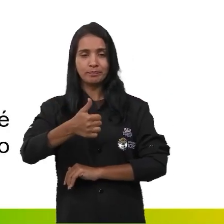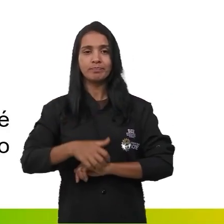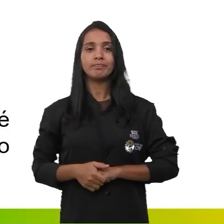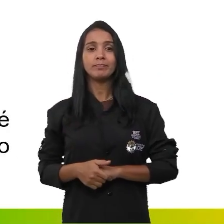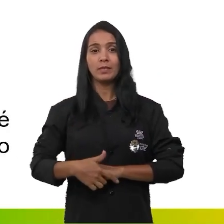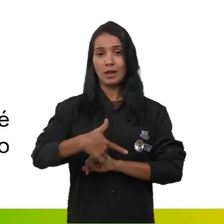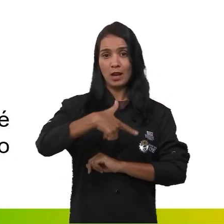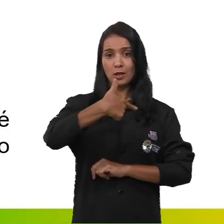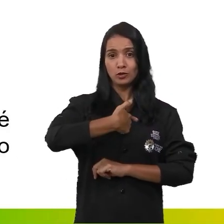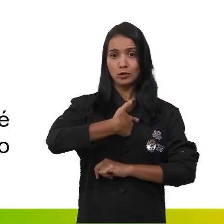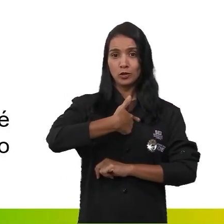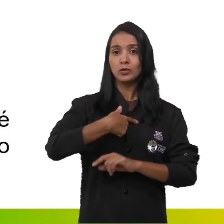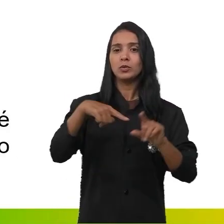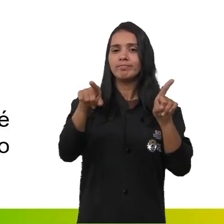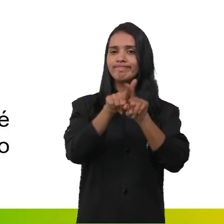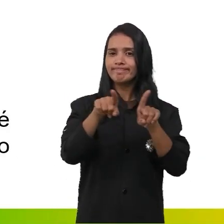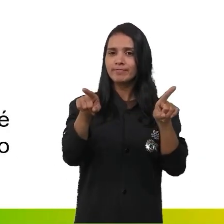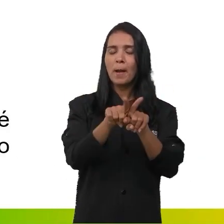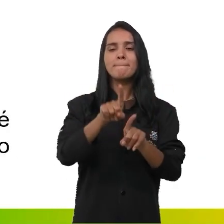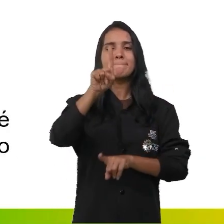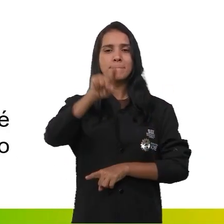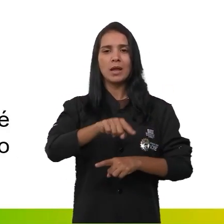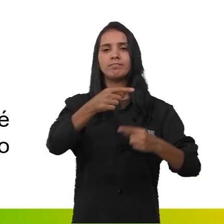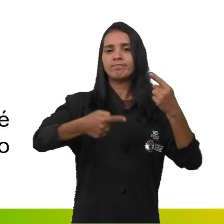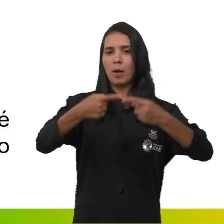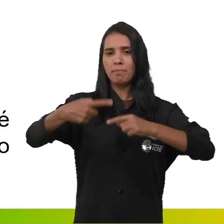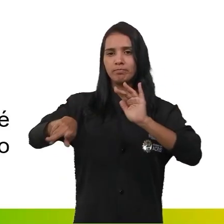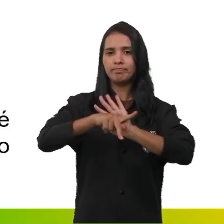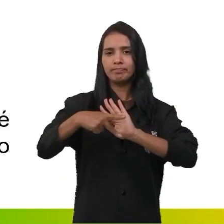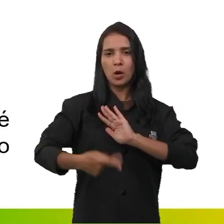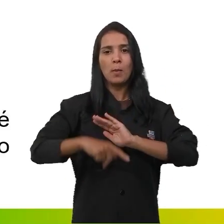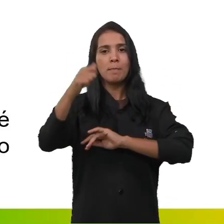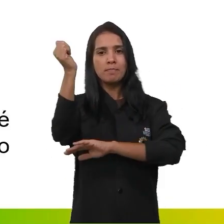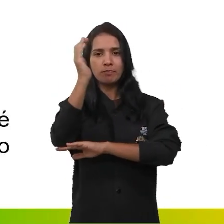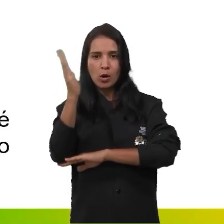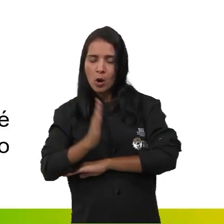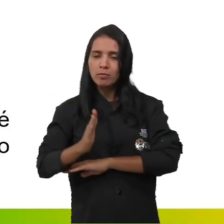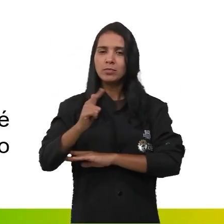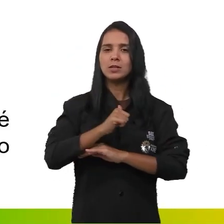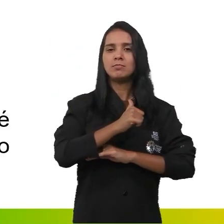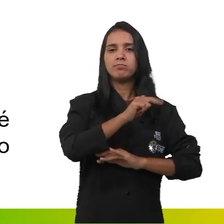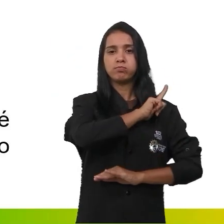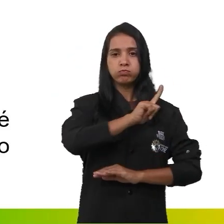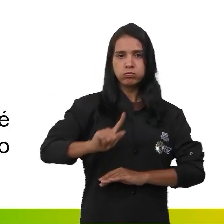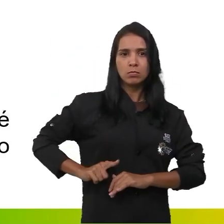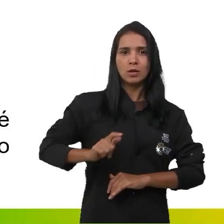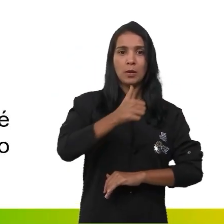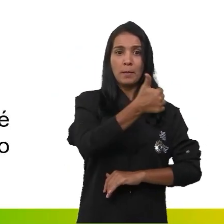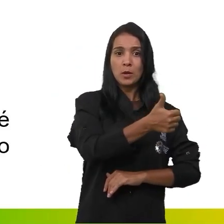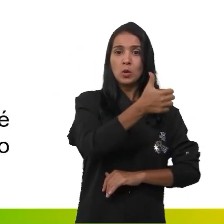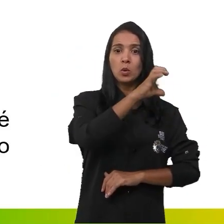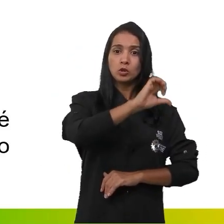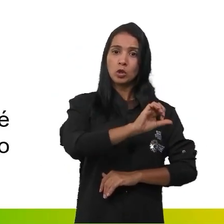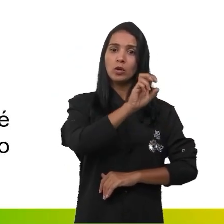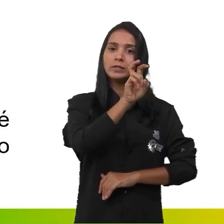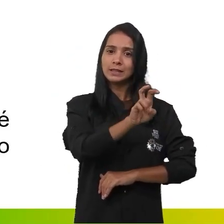Getúlio Vargas, outro político brasileiro, ele governou de 1951, quando ele volta ao poder,